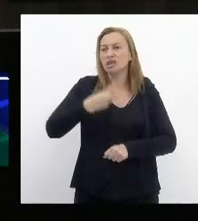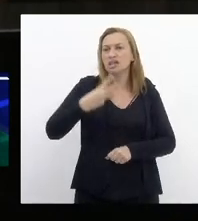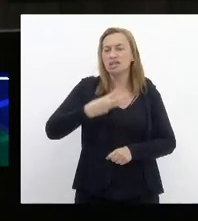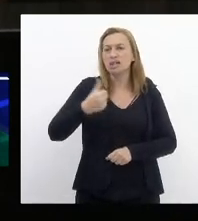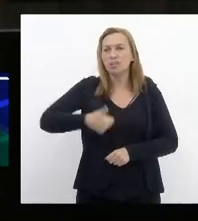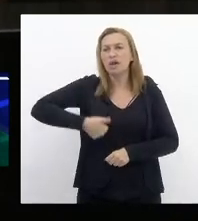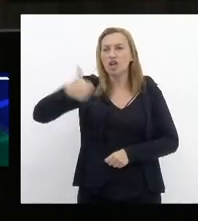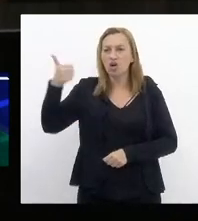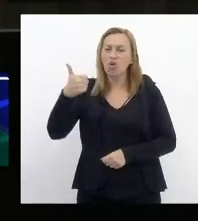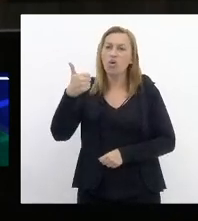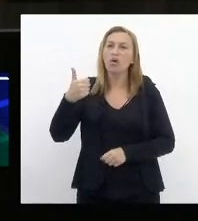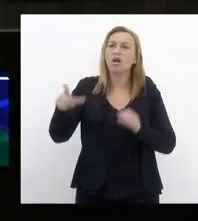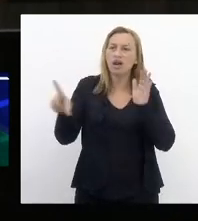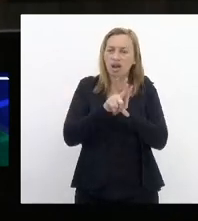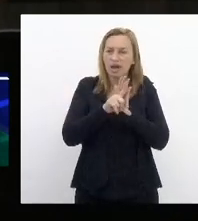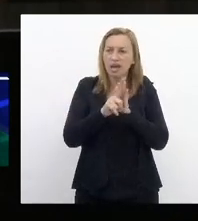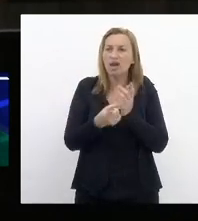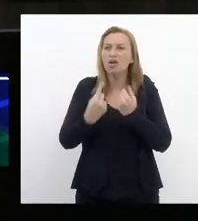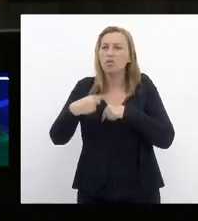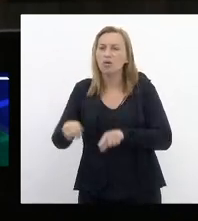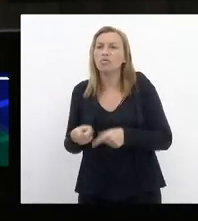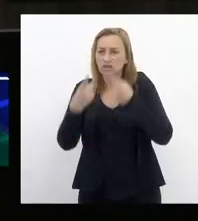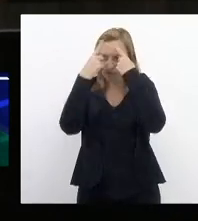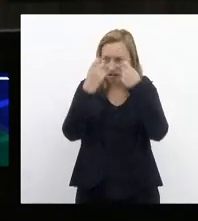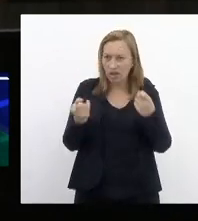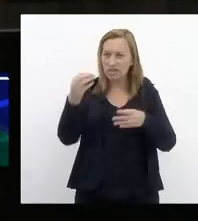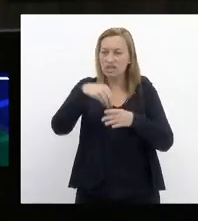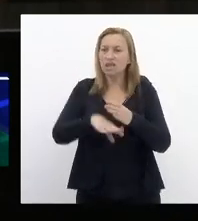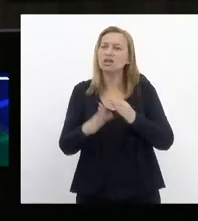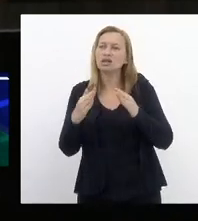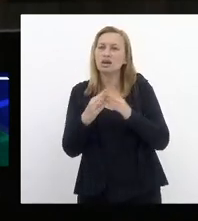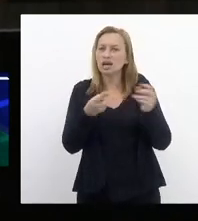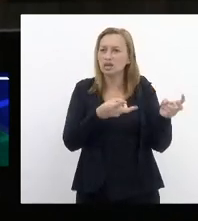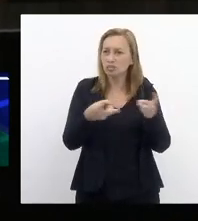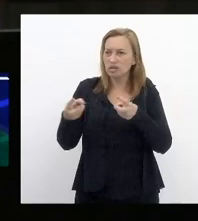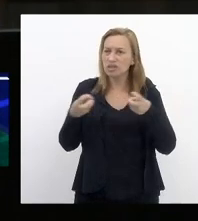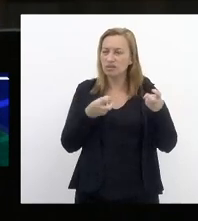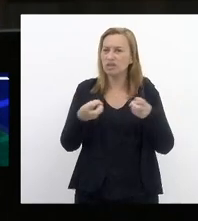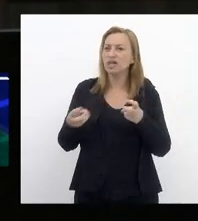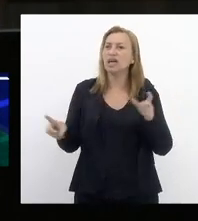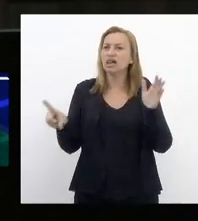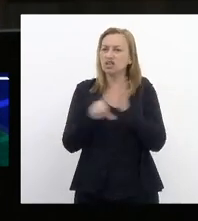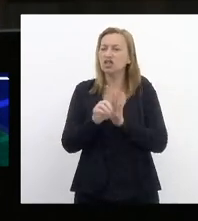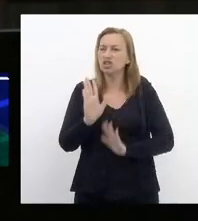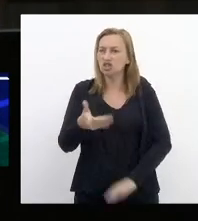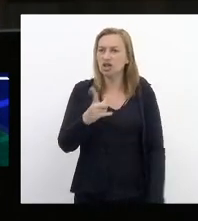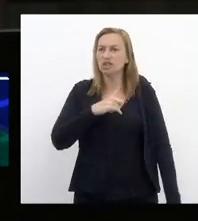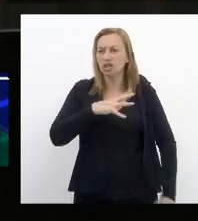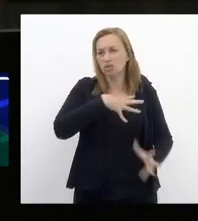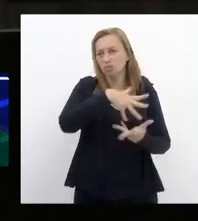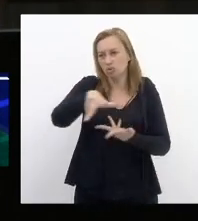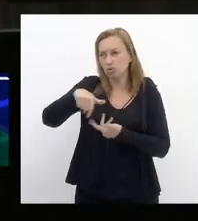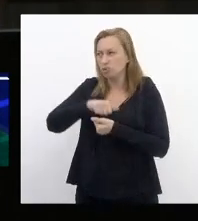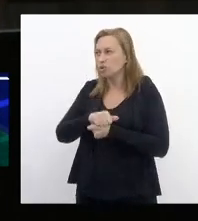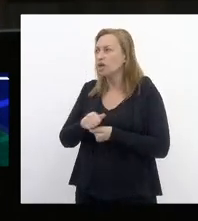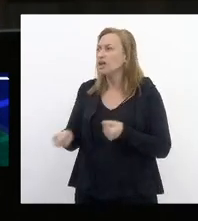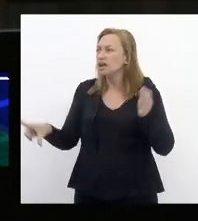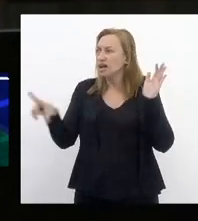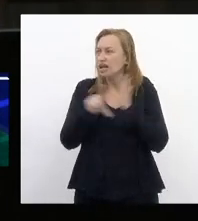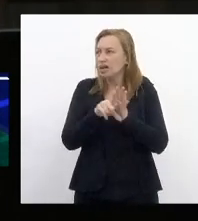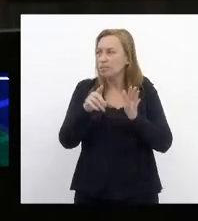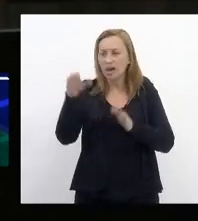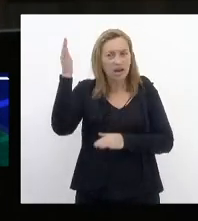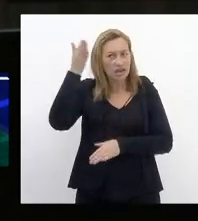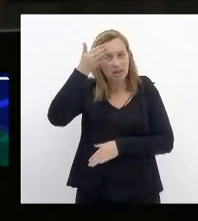lei em enfrentamento à violência doméstica, observando aí as leis existentes no mundo. E a Lei Maria da